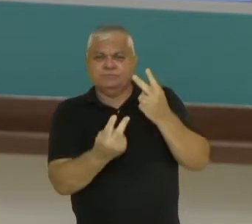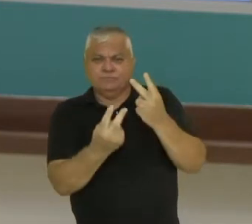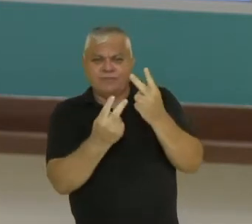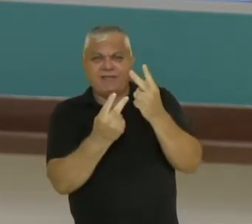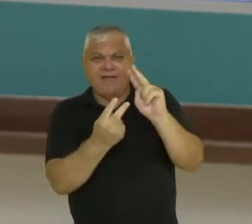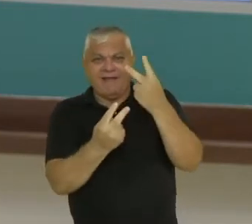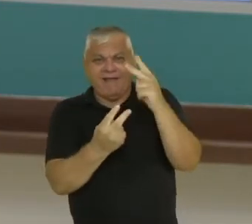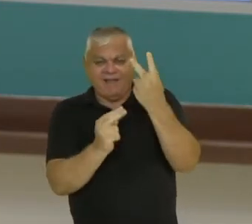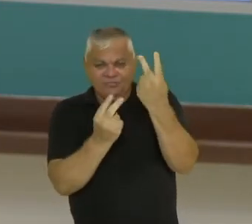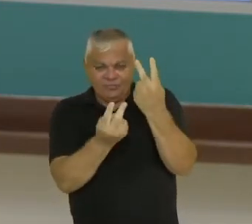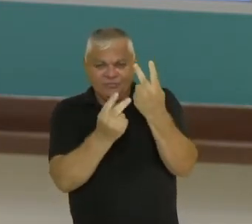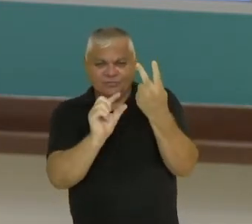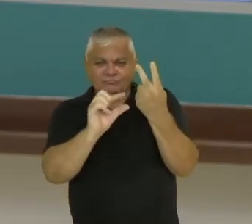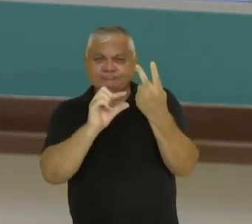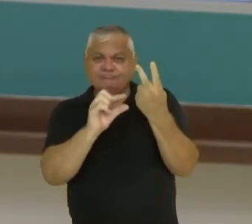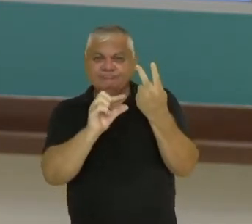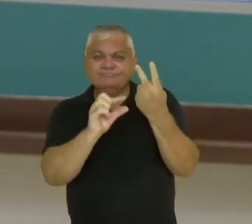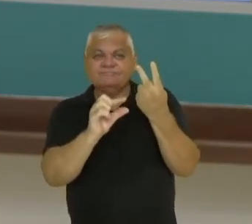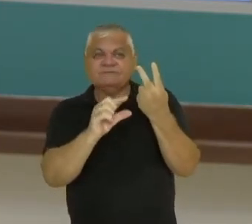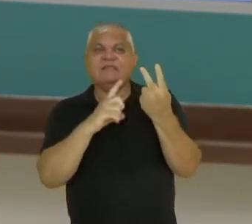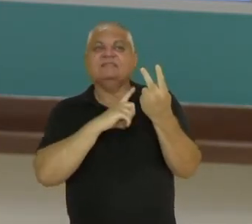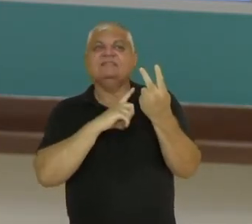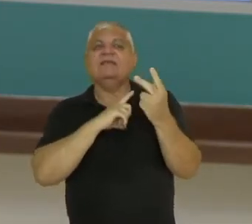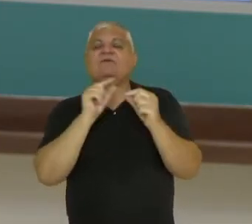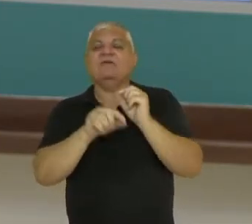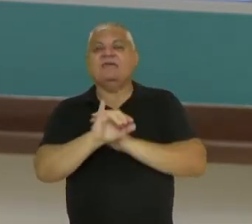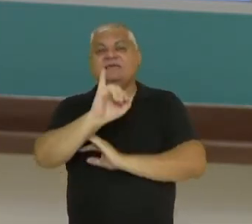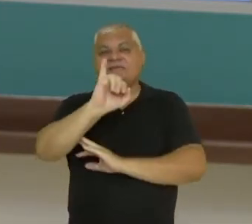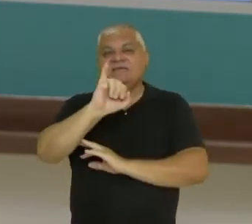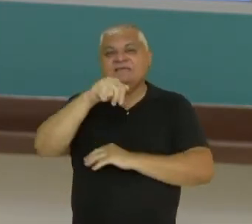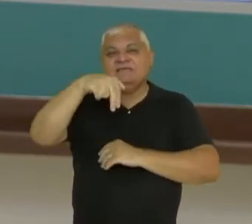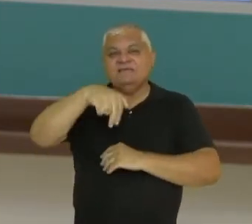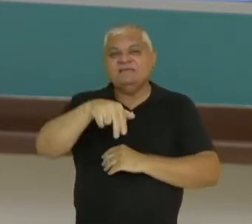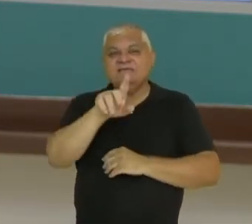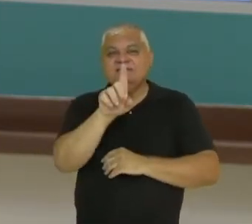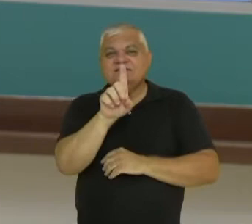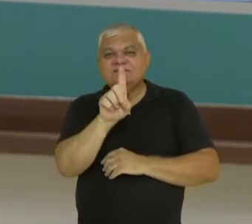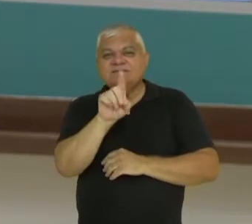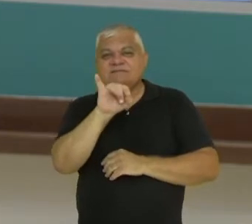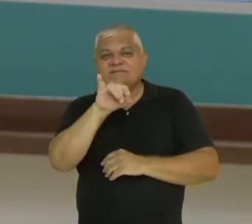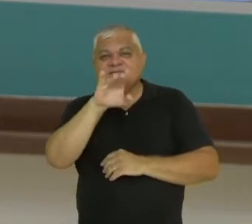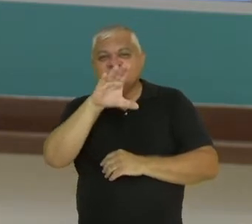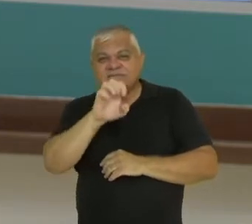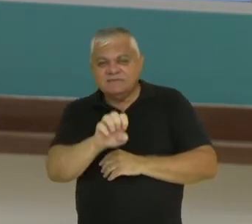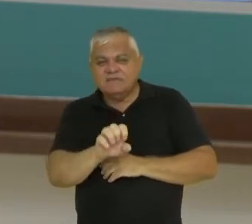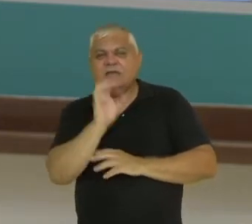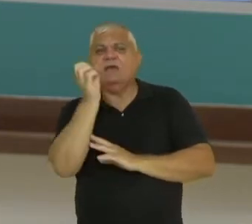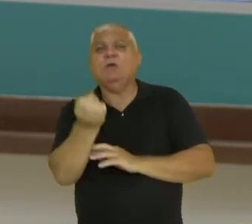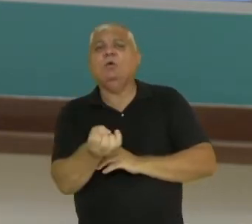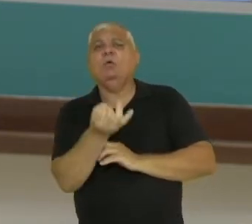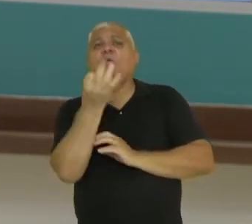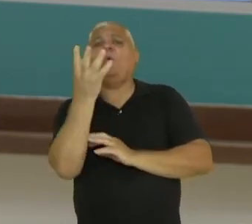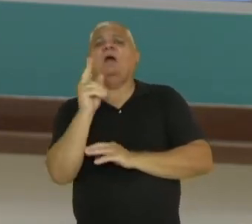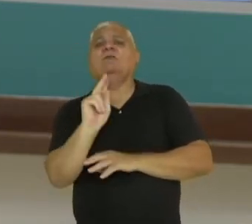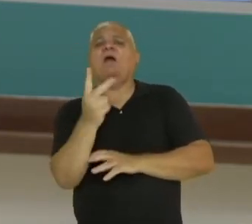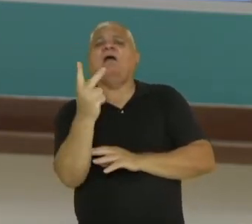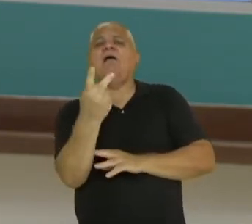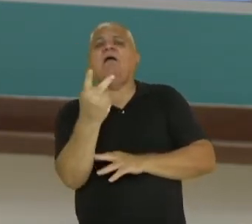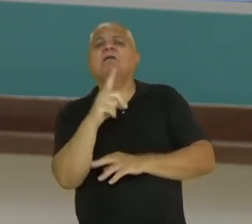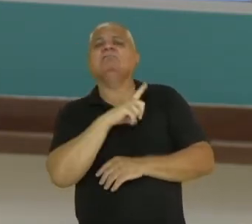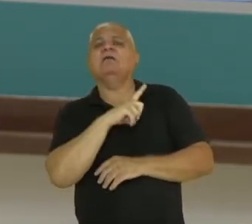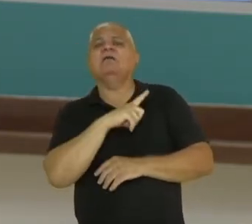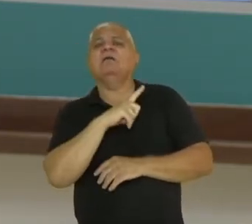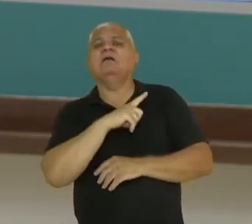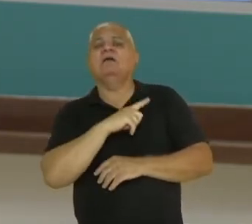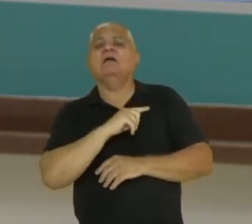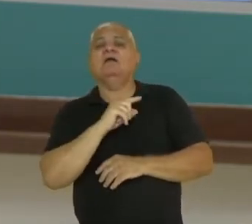gente, dentro da fórmula, né, molecular aqui da nossa substância, quantos hidrogênios estão nesta fórmula. Nesse